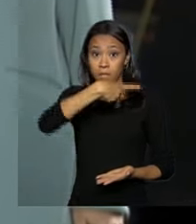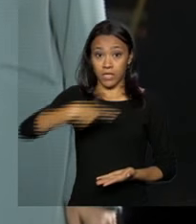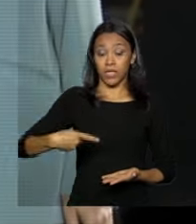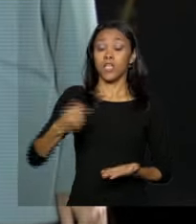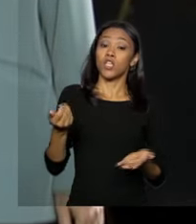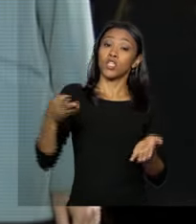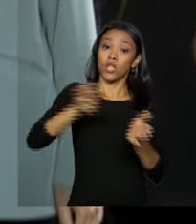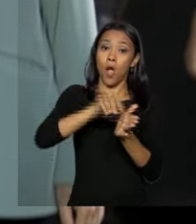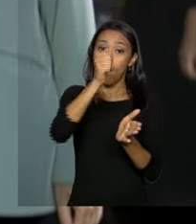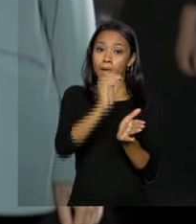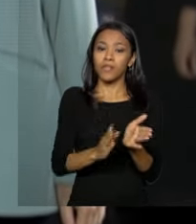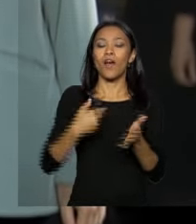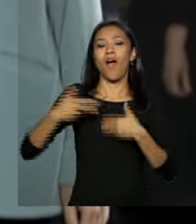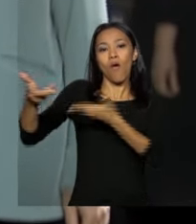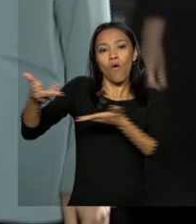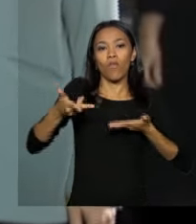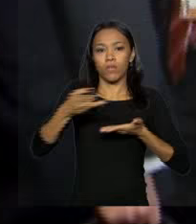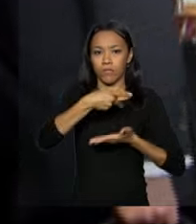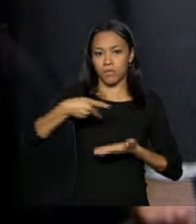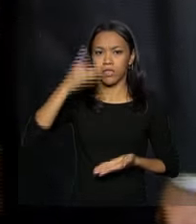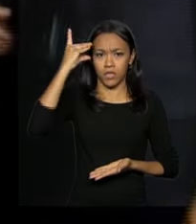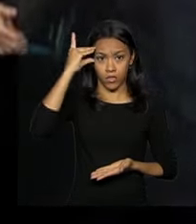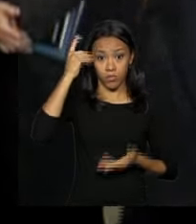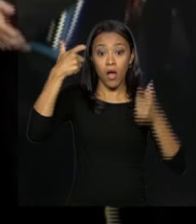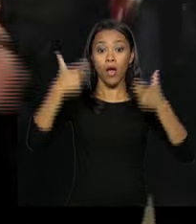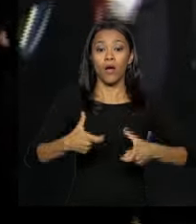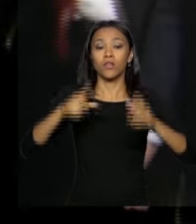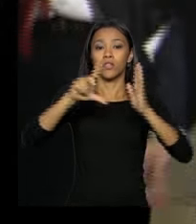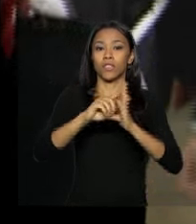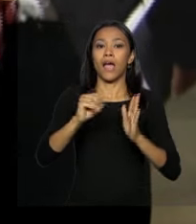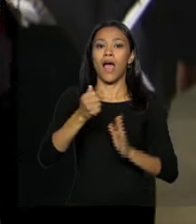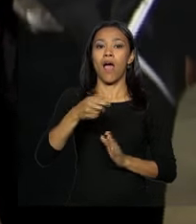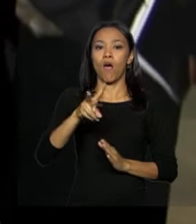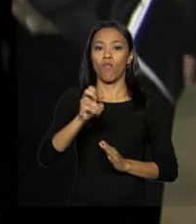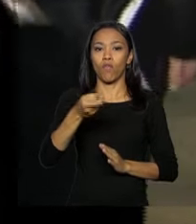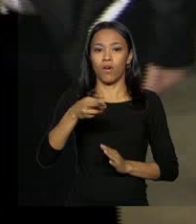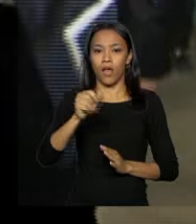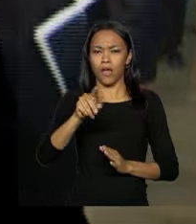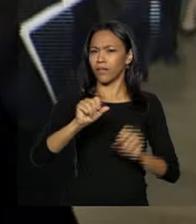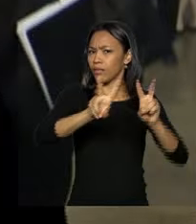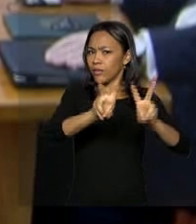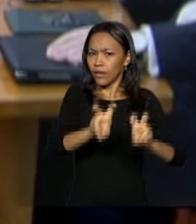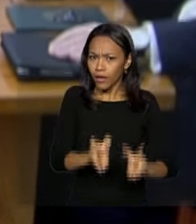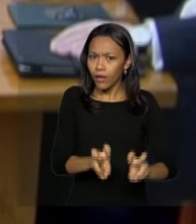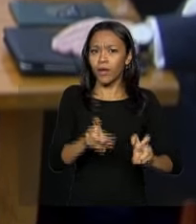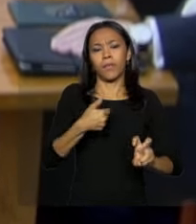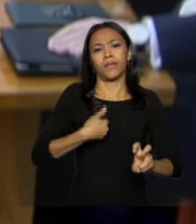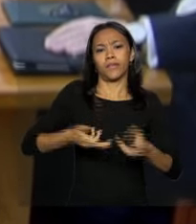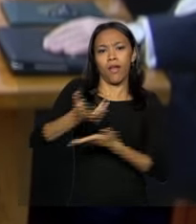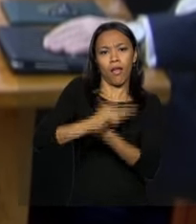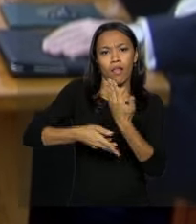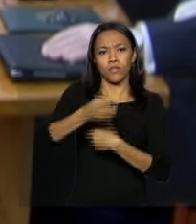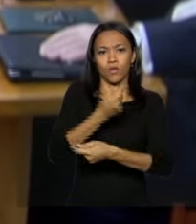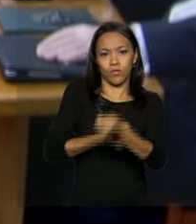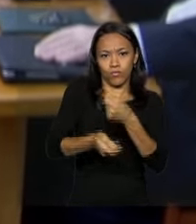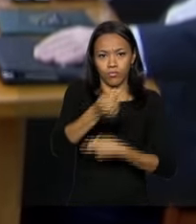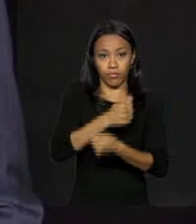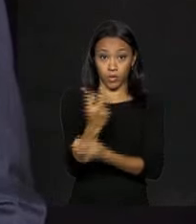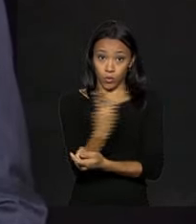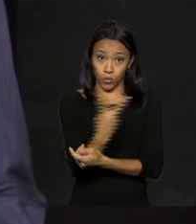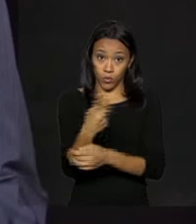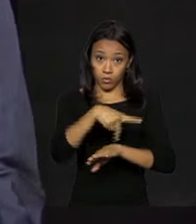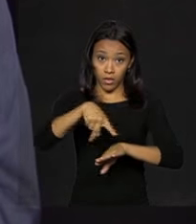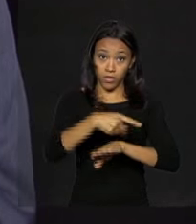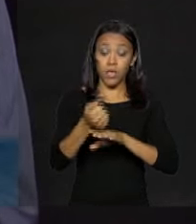ao Brasil a convite da presidenta Dilma Rousseff. No Palácio da Alvorada foram tratados temas como as relações comerciais entre os dois países.